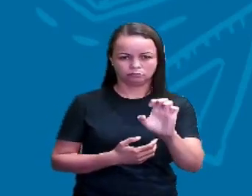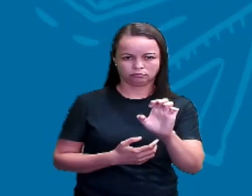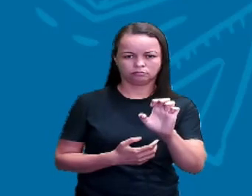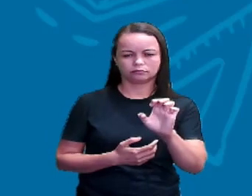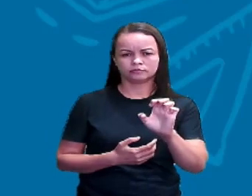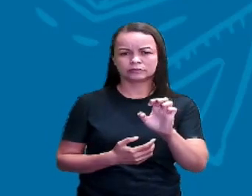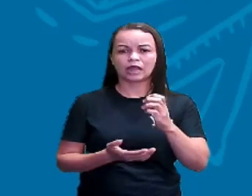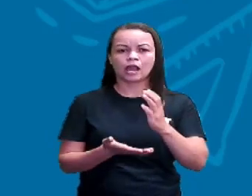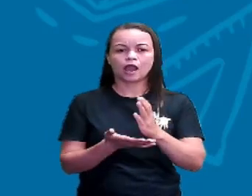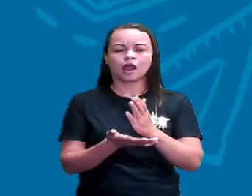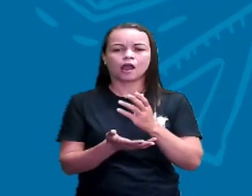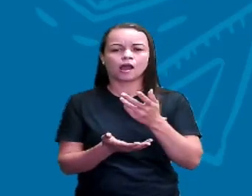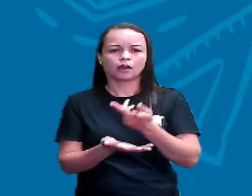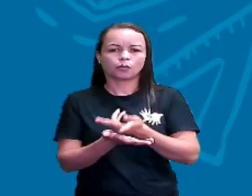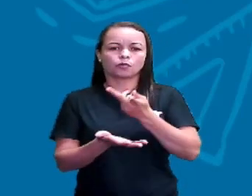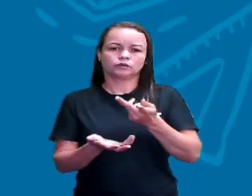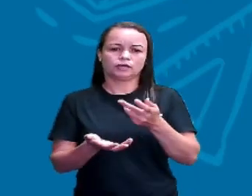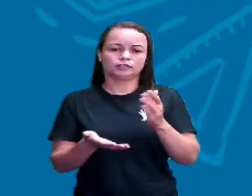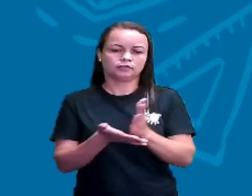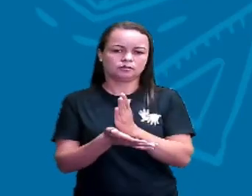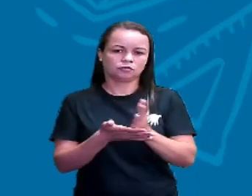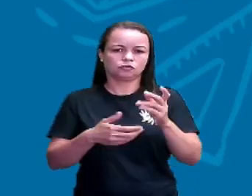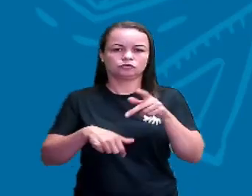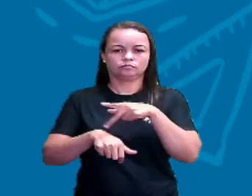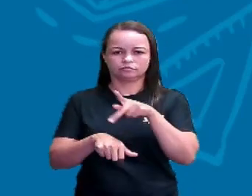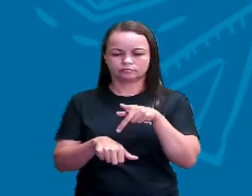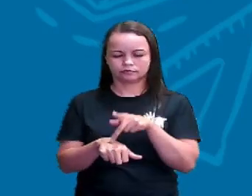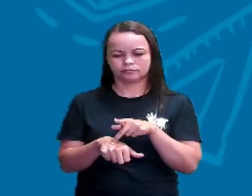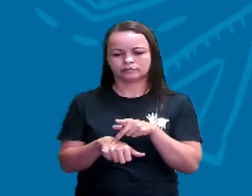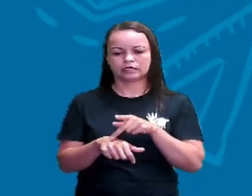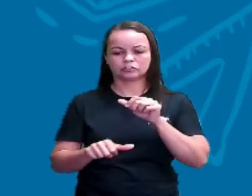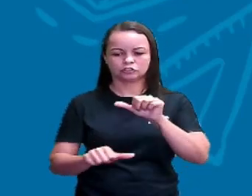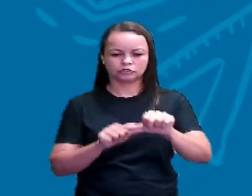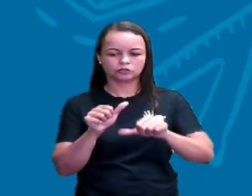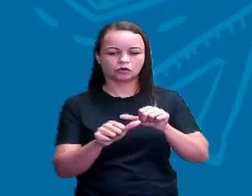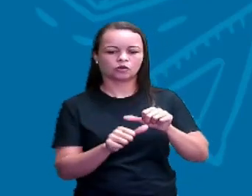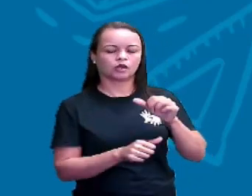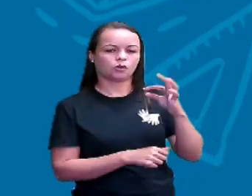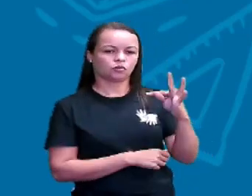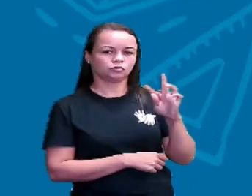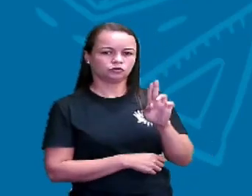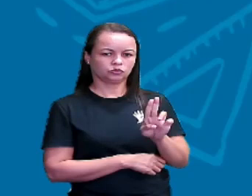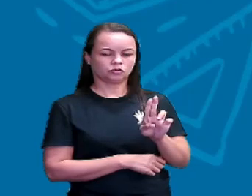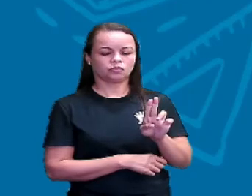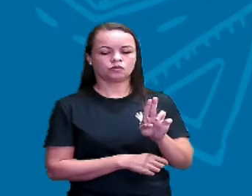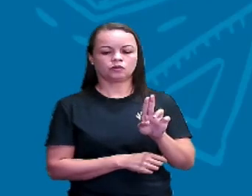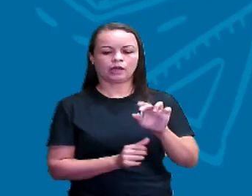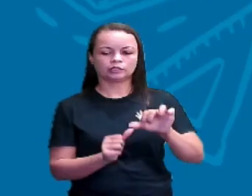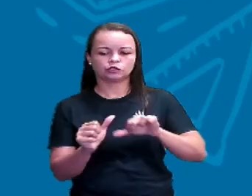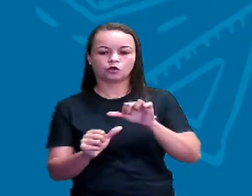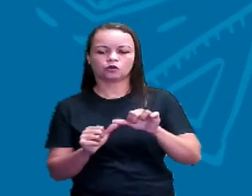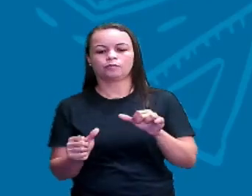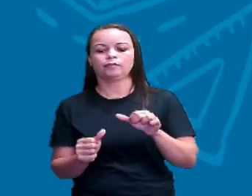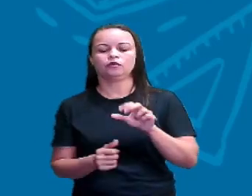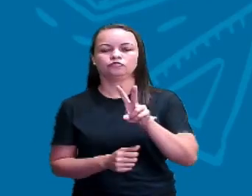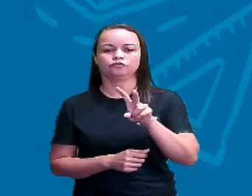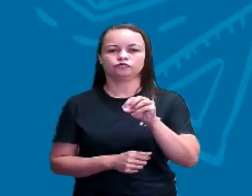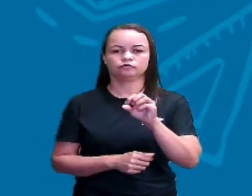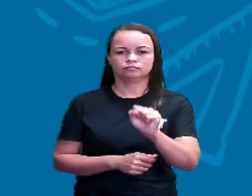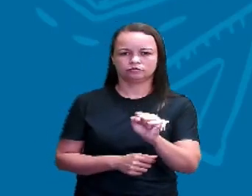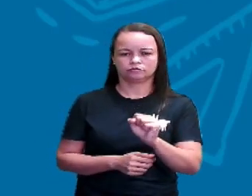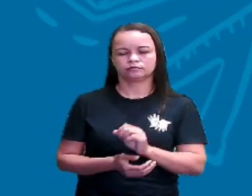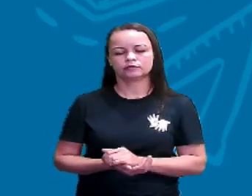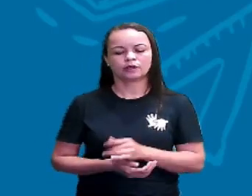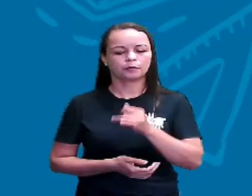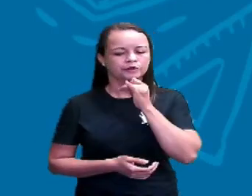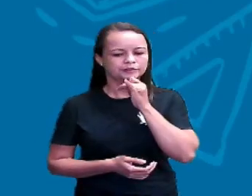Então, a gente troca o tu pelo vos. Por exemplo, Javier e Marta. É